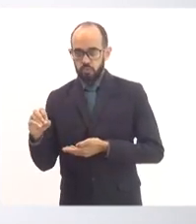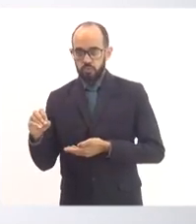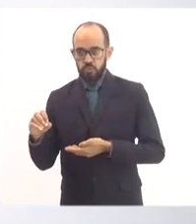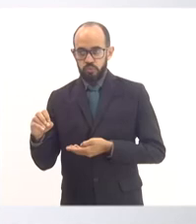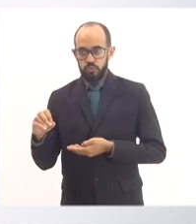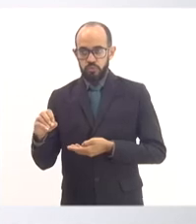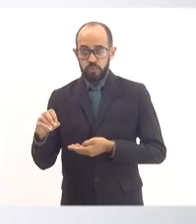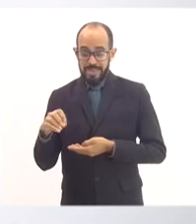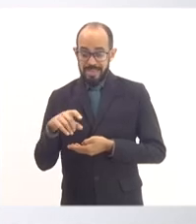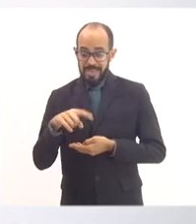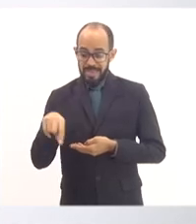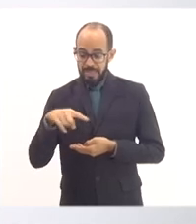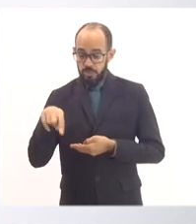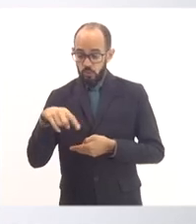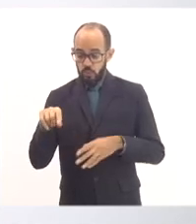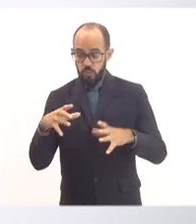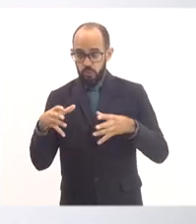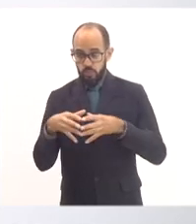Desses 400,